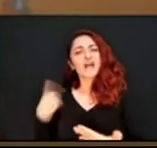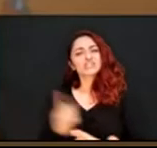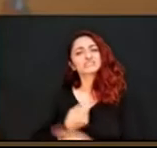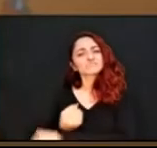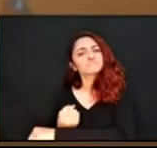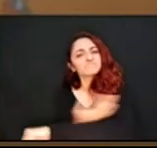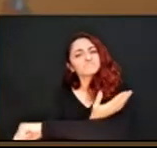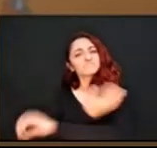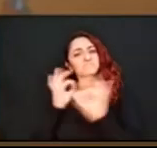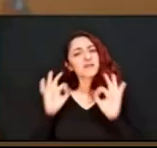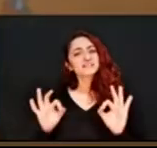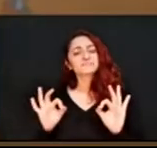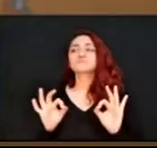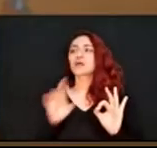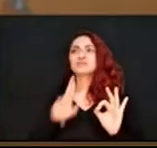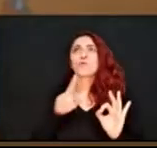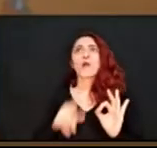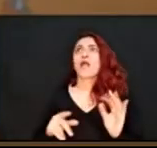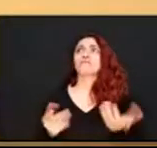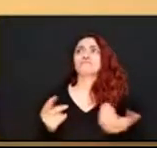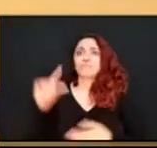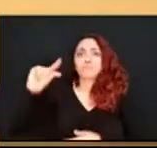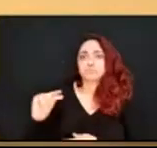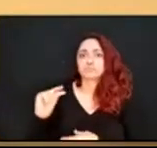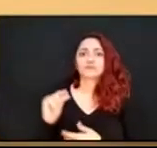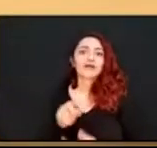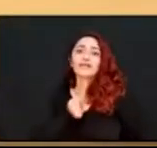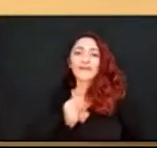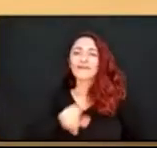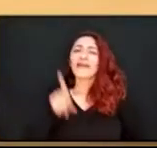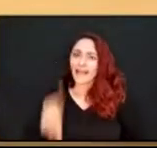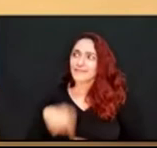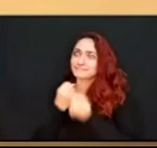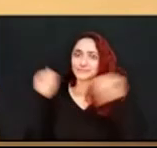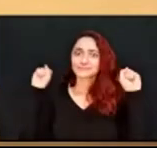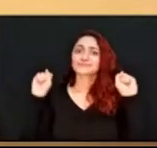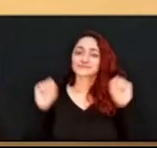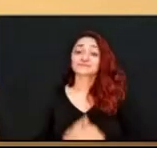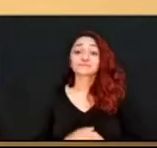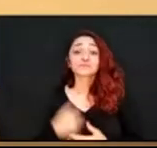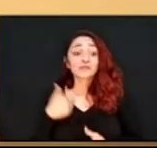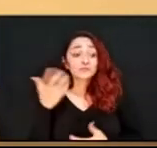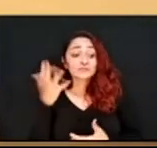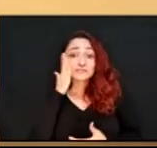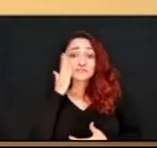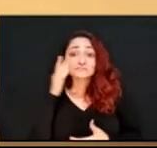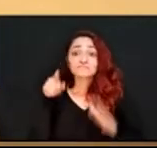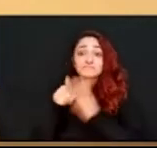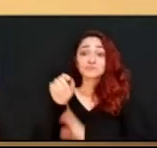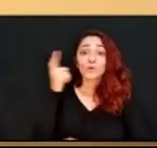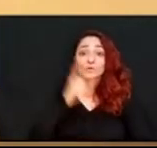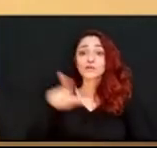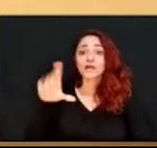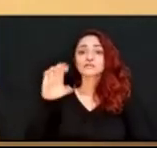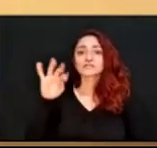é não é por pouco não é e eu queria eu queria pedir pessoal da técnica se a gente consegue chamar o nosso Senhor e Stefan maquete está